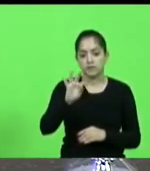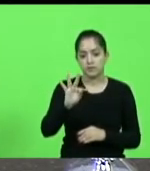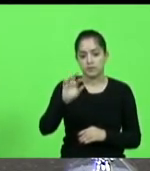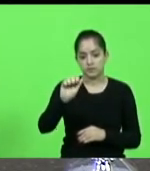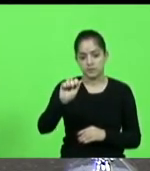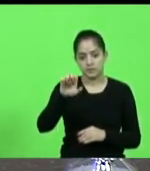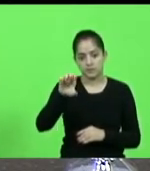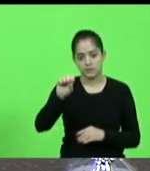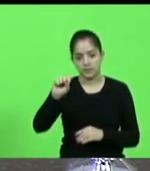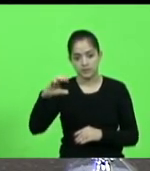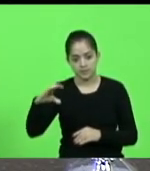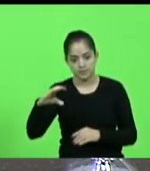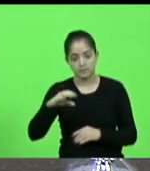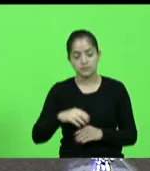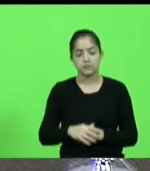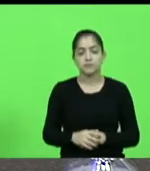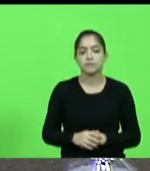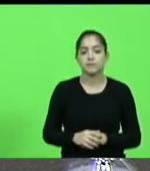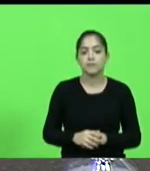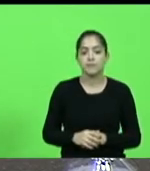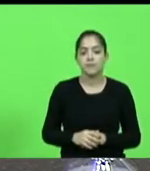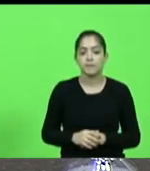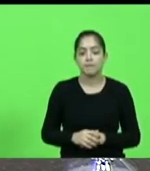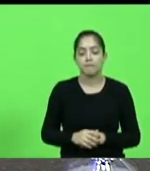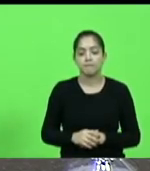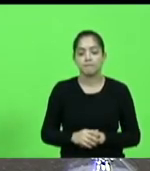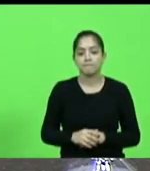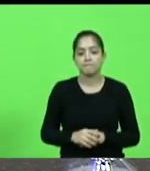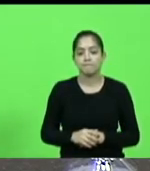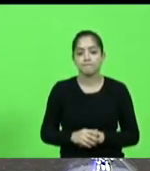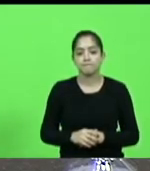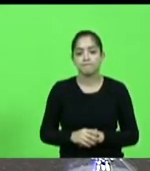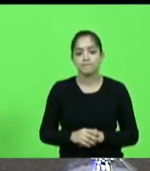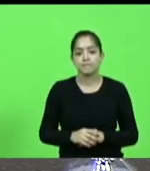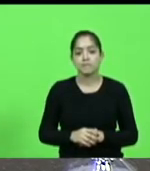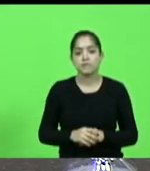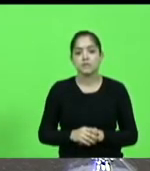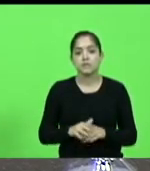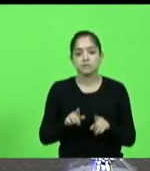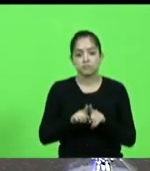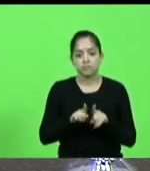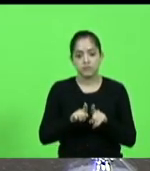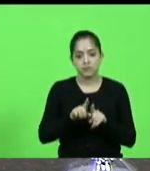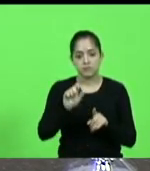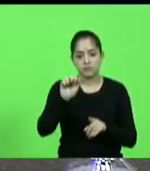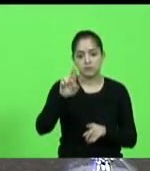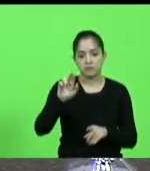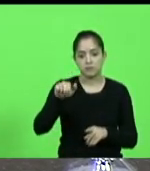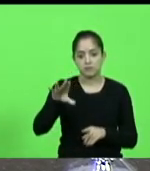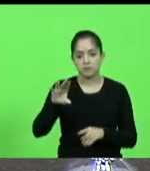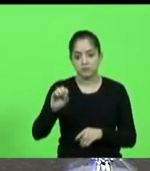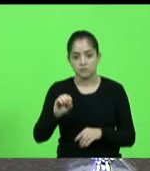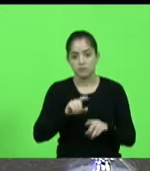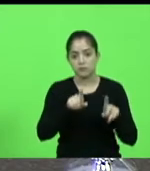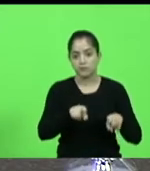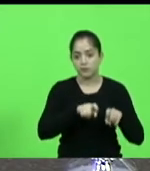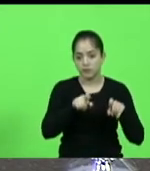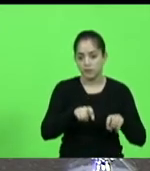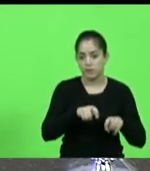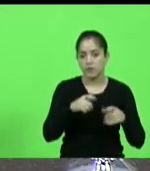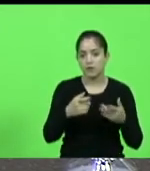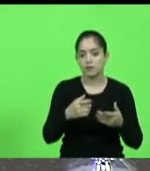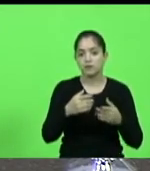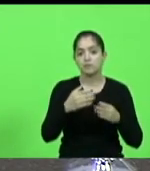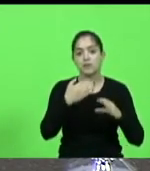Vicente Suzin, da UCESC, além de Arno Pandolfo, da FECOAGRO, encaminhado a